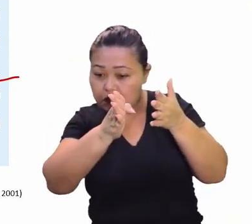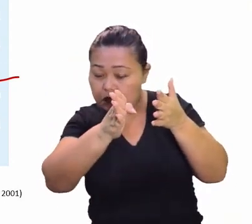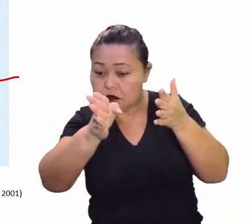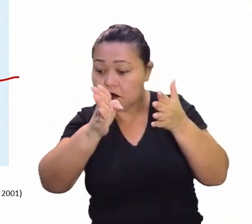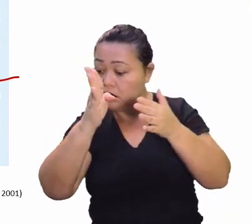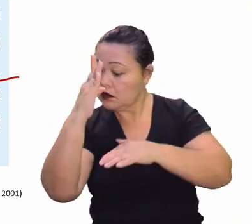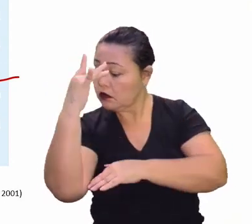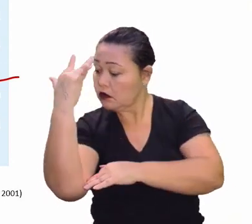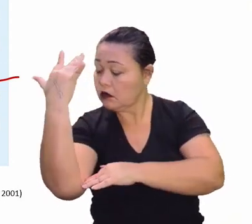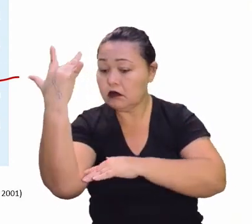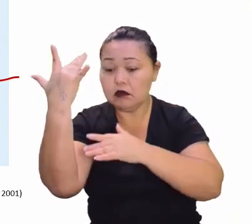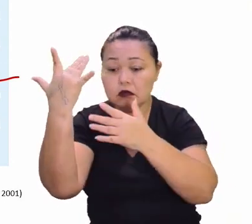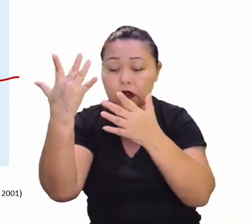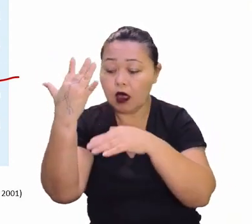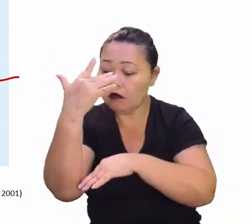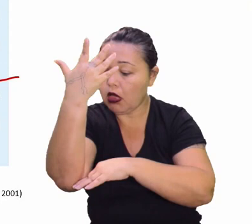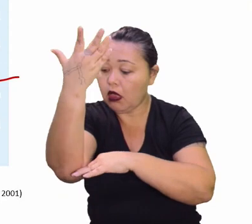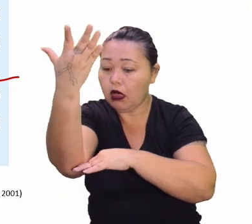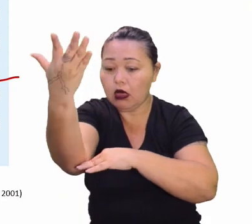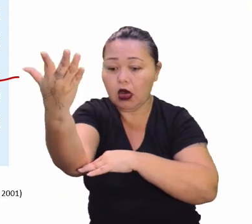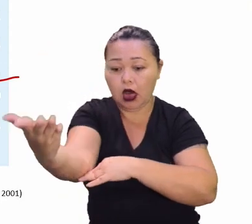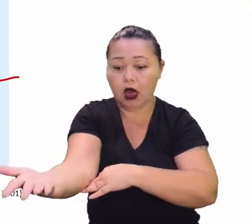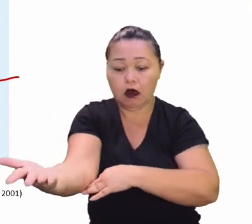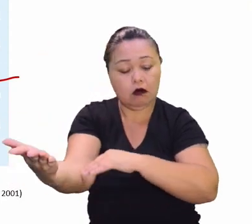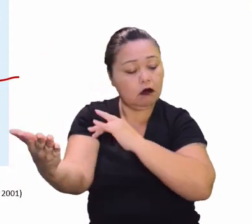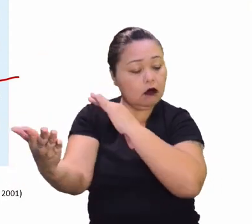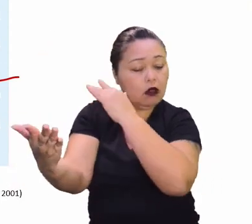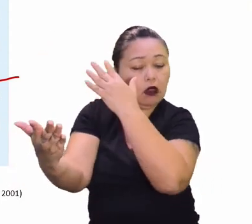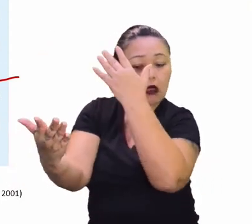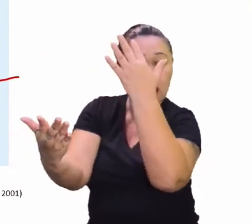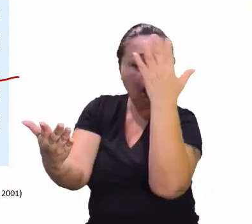um impacto ambiental. Obviamente que